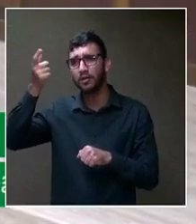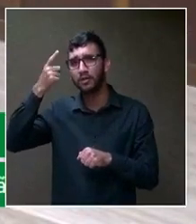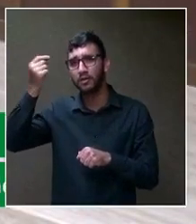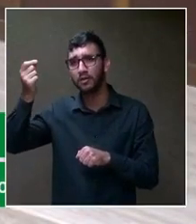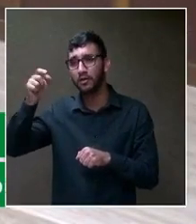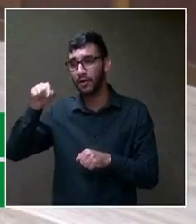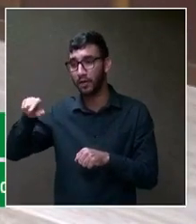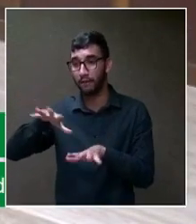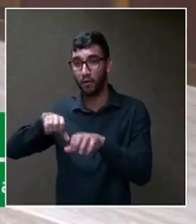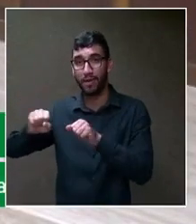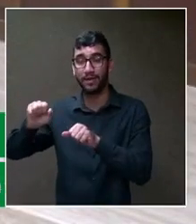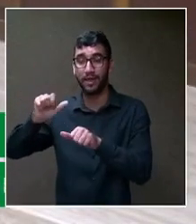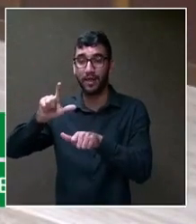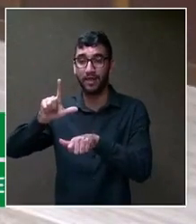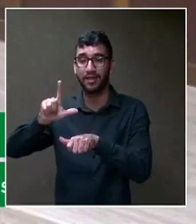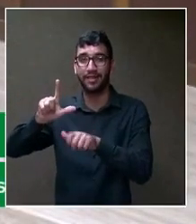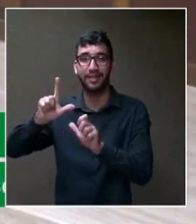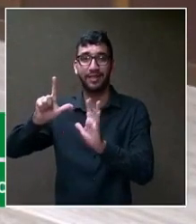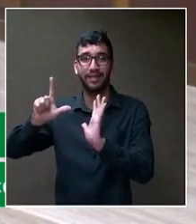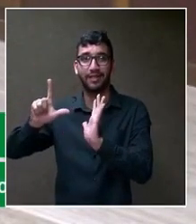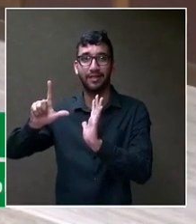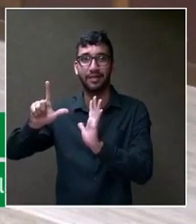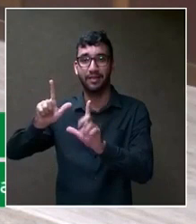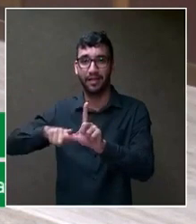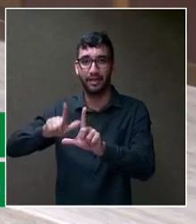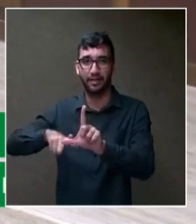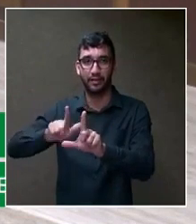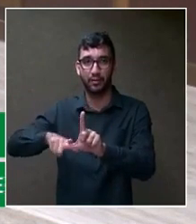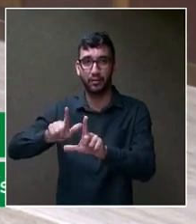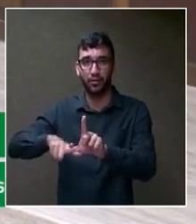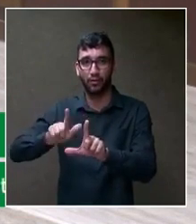Ela é formada em letras. Formada em letras.